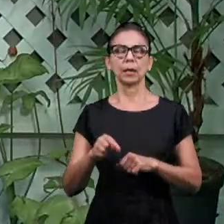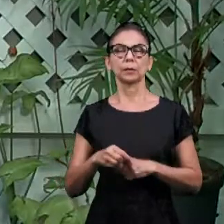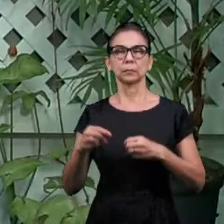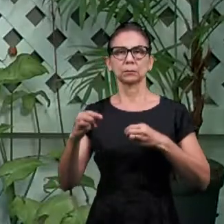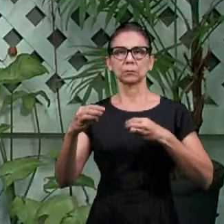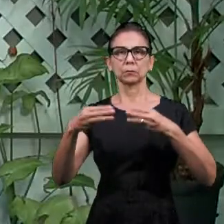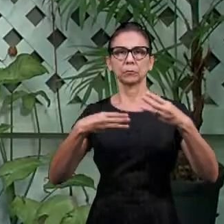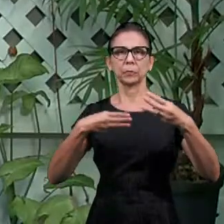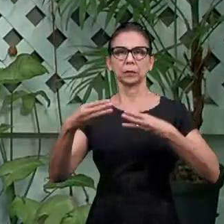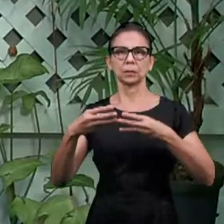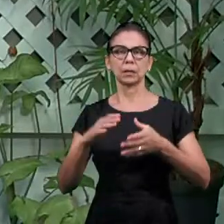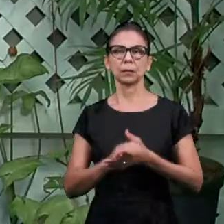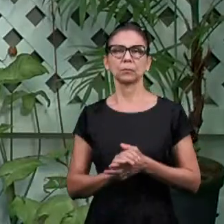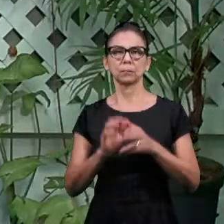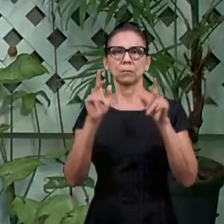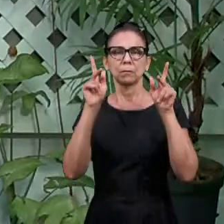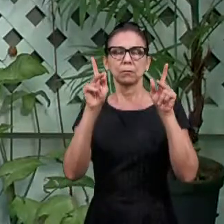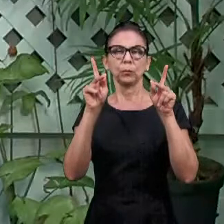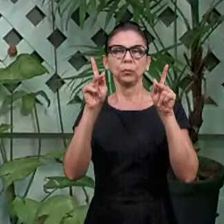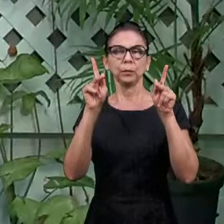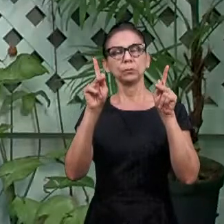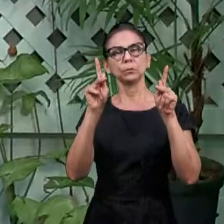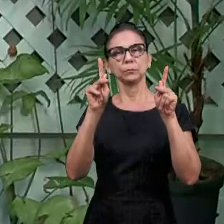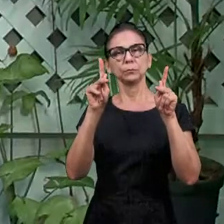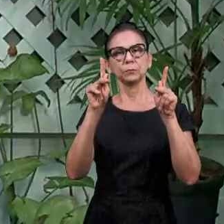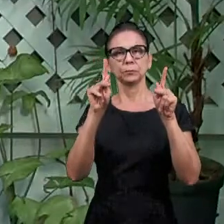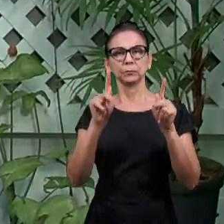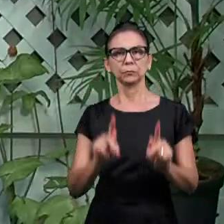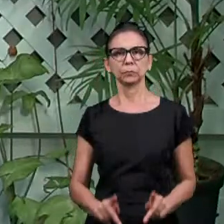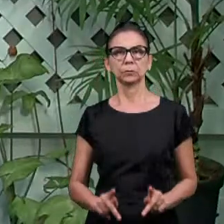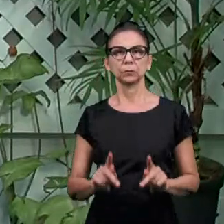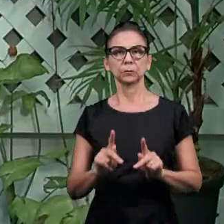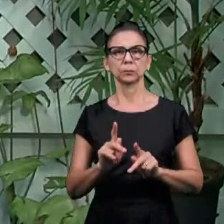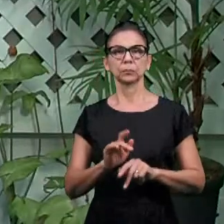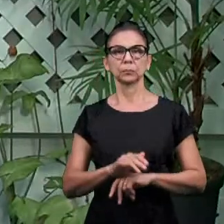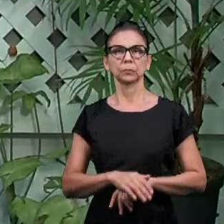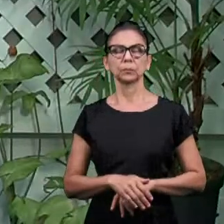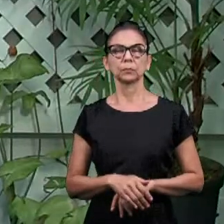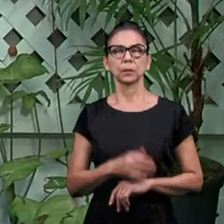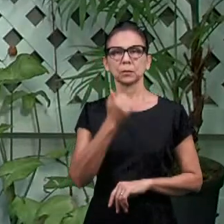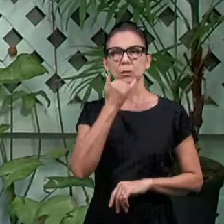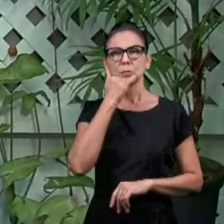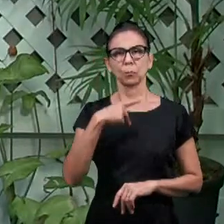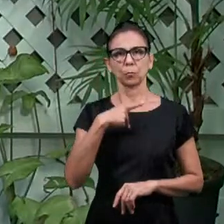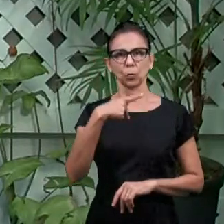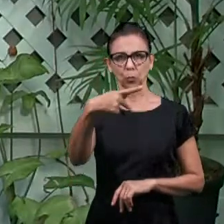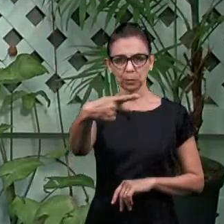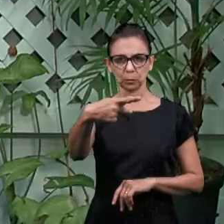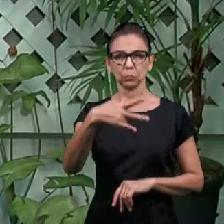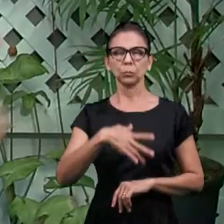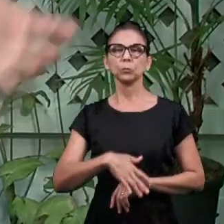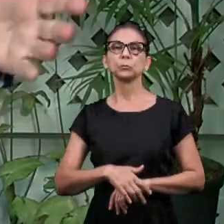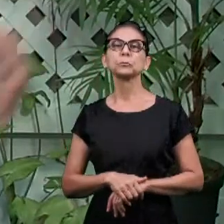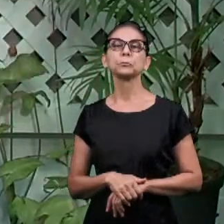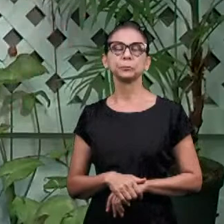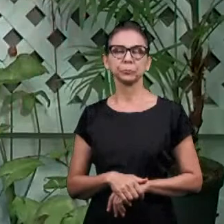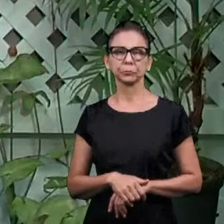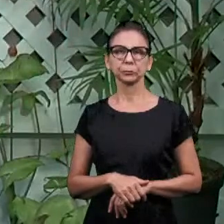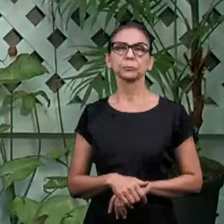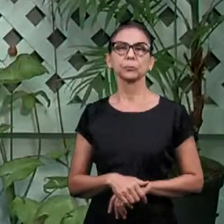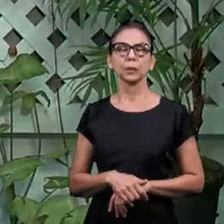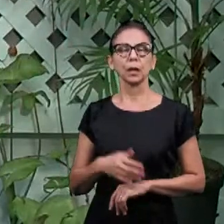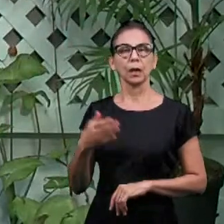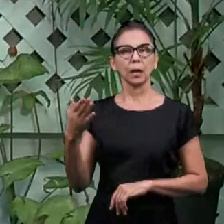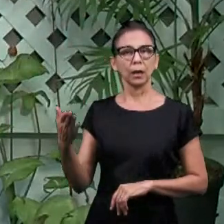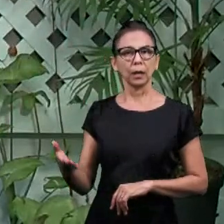Estadual, e filho de um casal também, ele serve de Deus com o nosso irmão pastor Moreno, sua